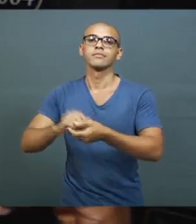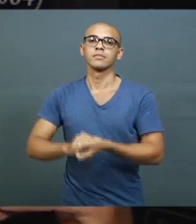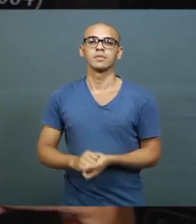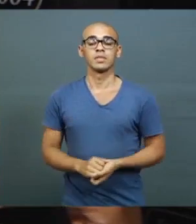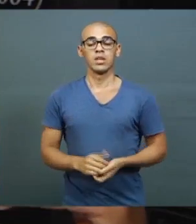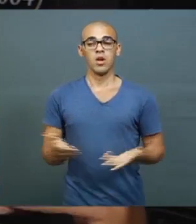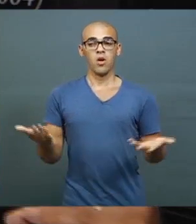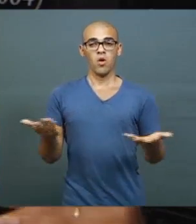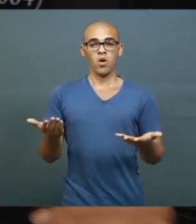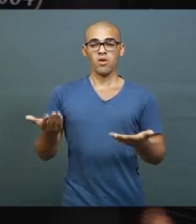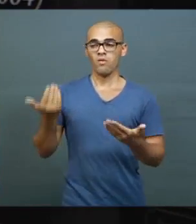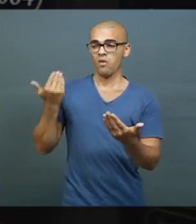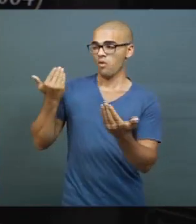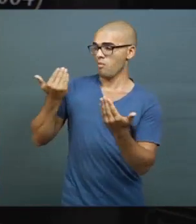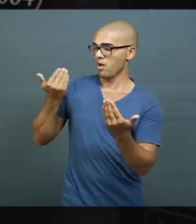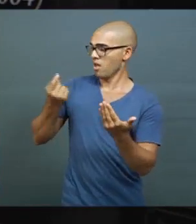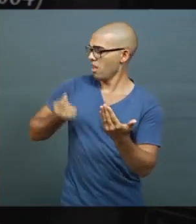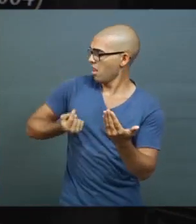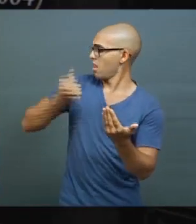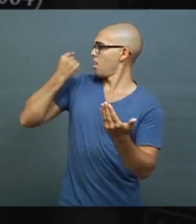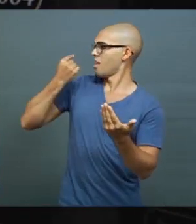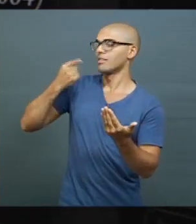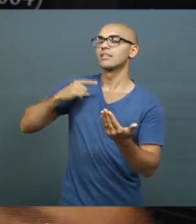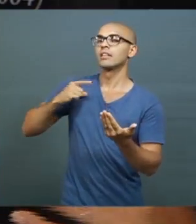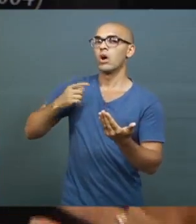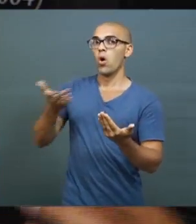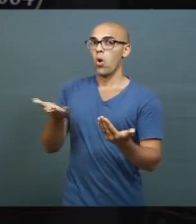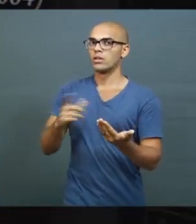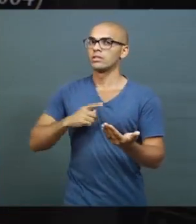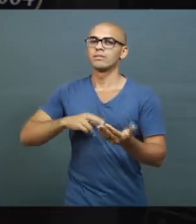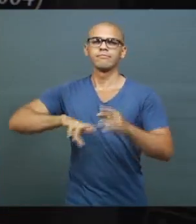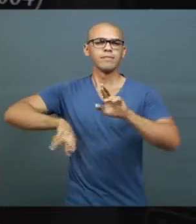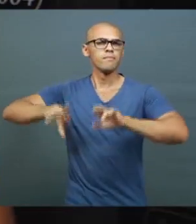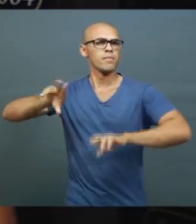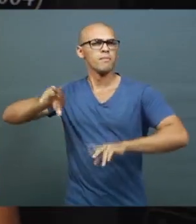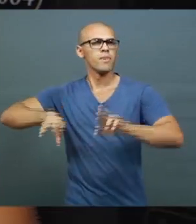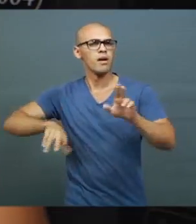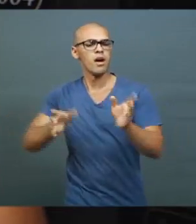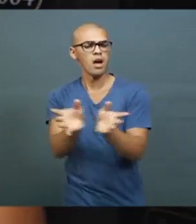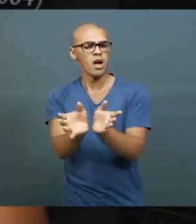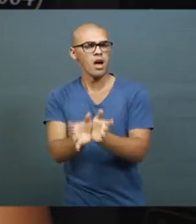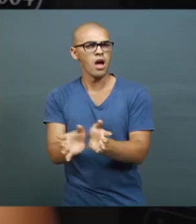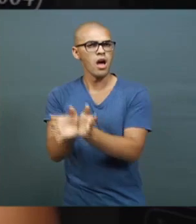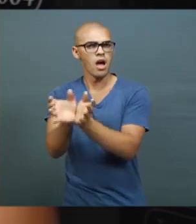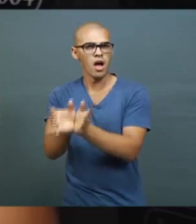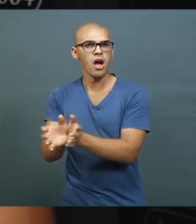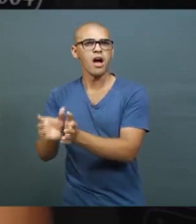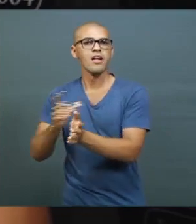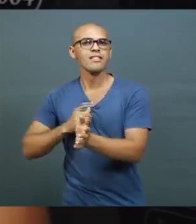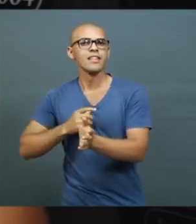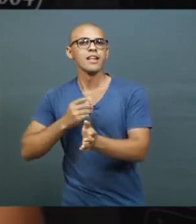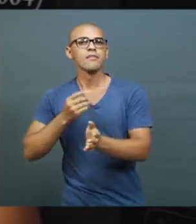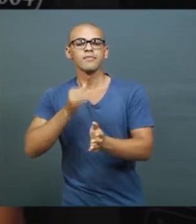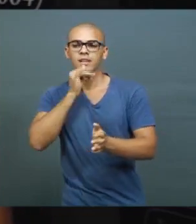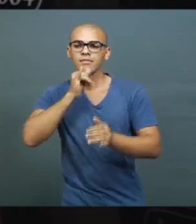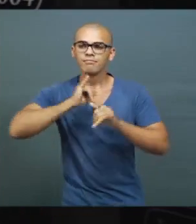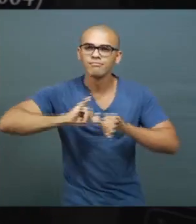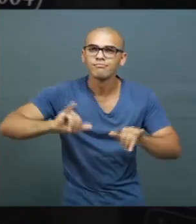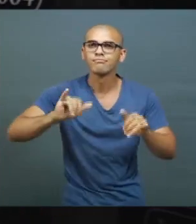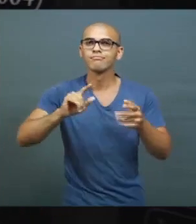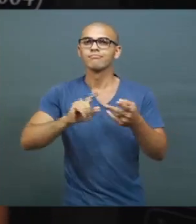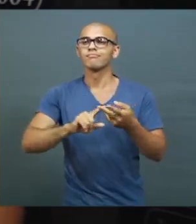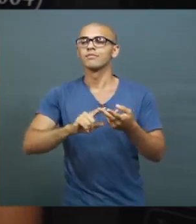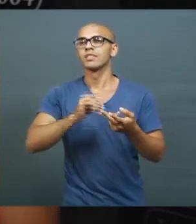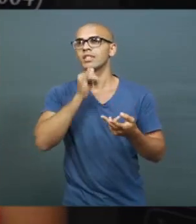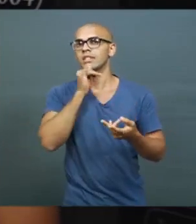de décadas atrás, nós temos vários grupos, nós temos outros equipamentos culturais, né, que são particulares,